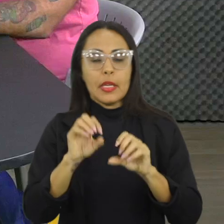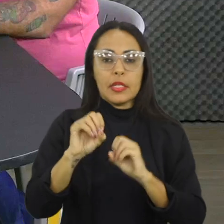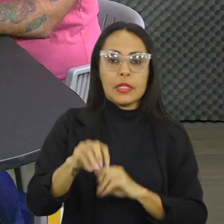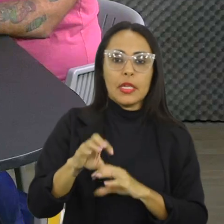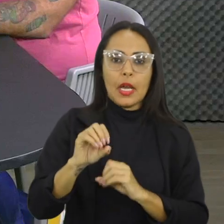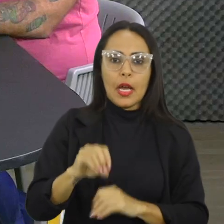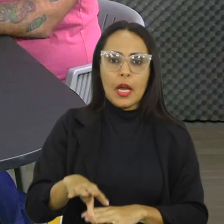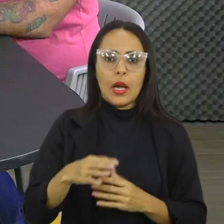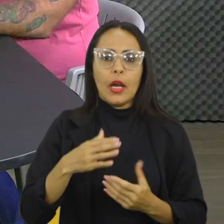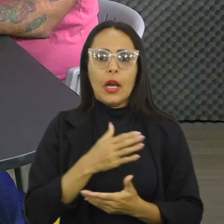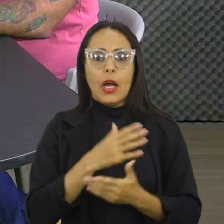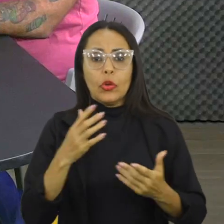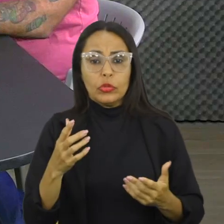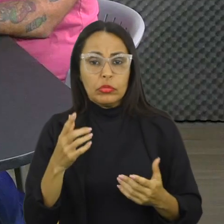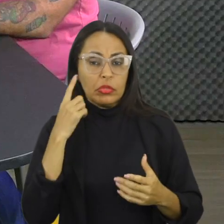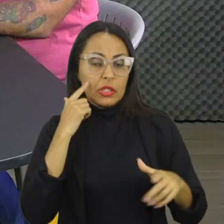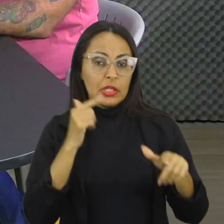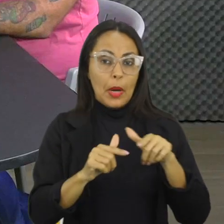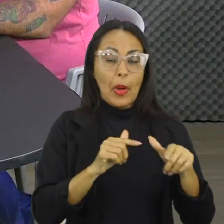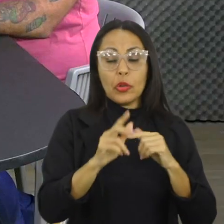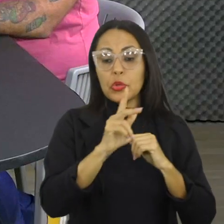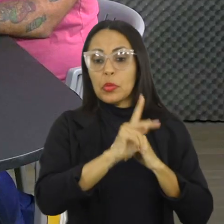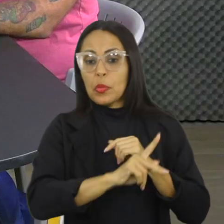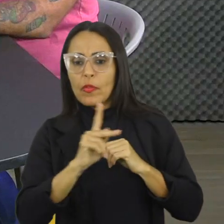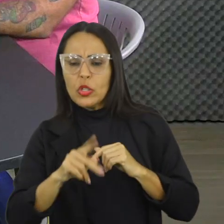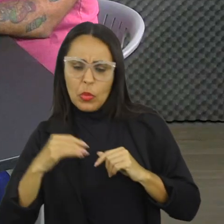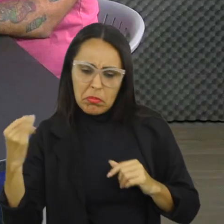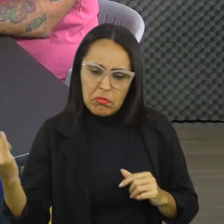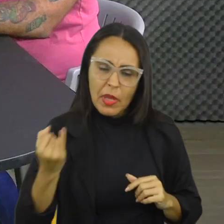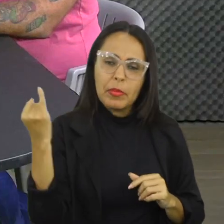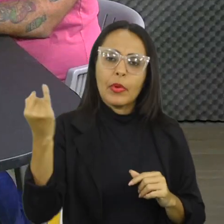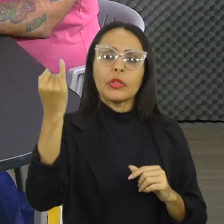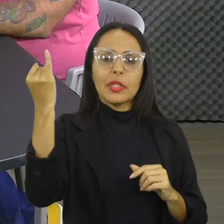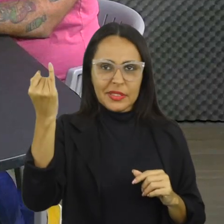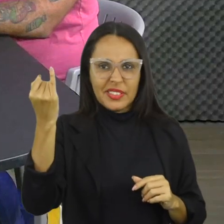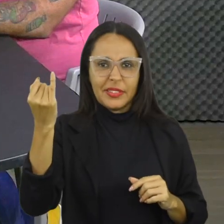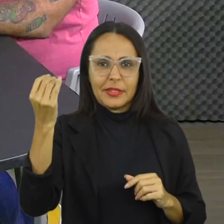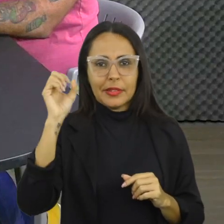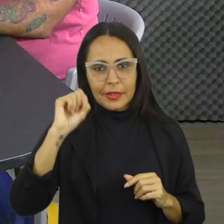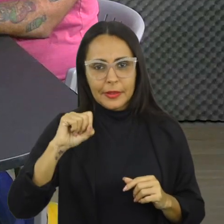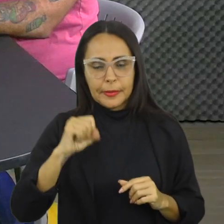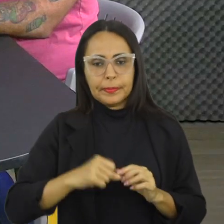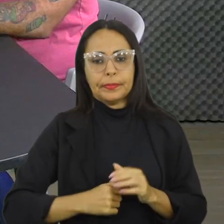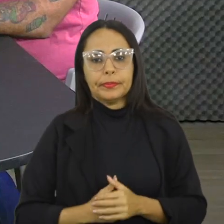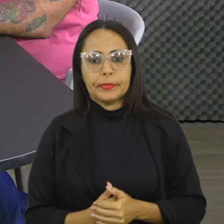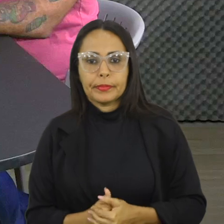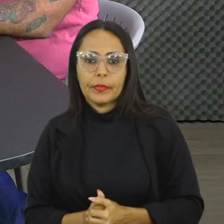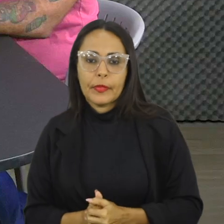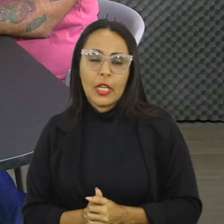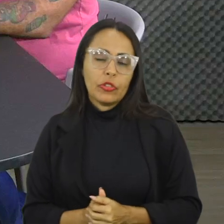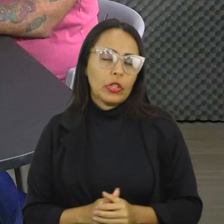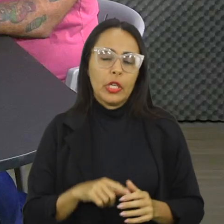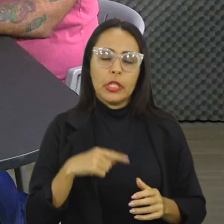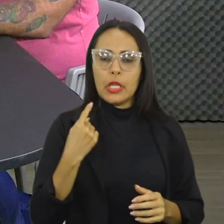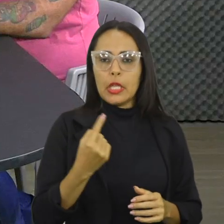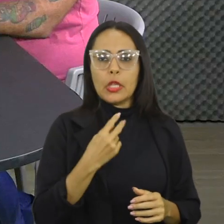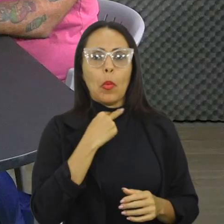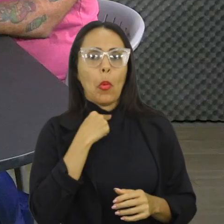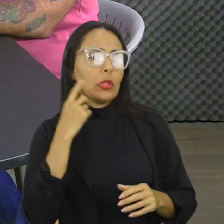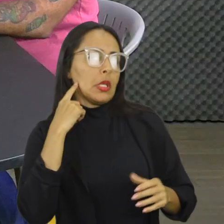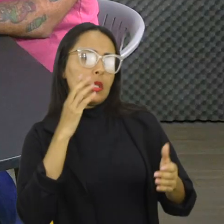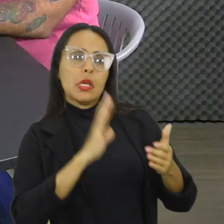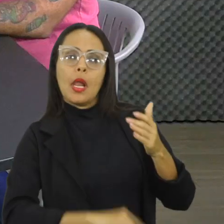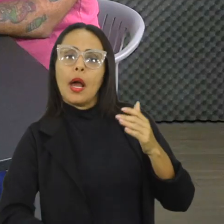trabalho de um regente é o trabalho de um professor, fundamentalmente. Fundamentalmente. A gente não pode retirar isso